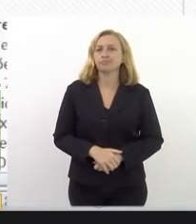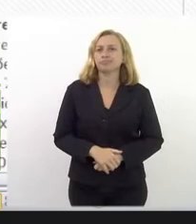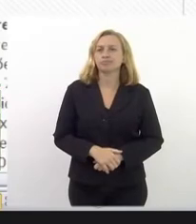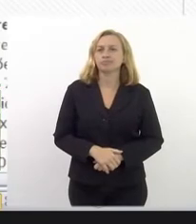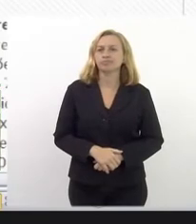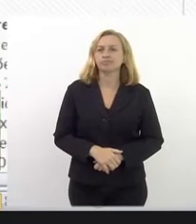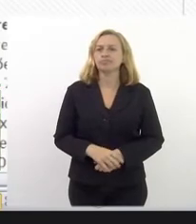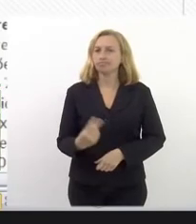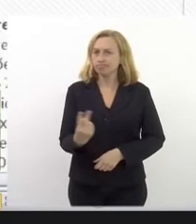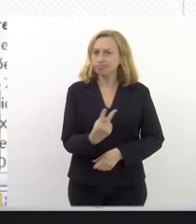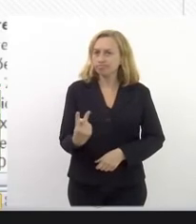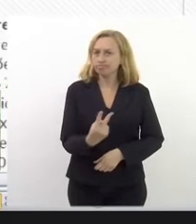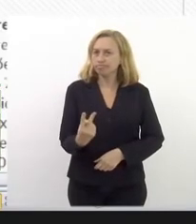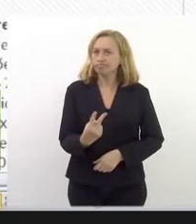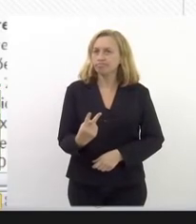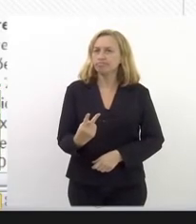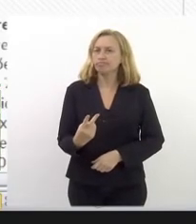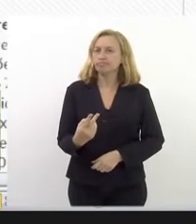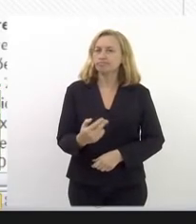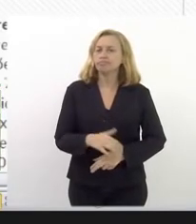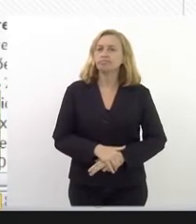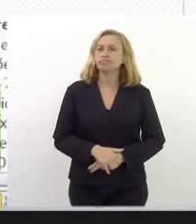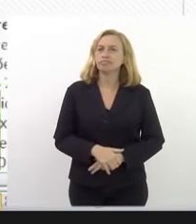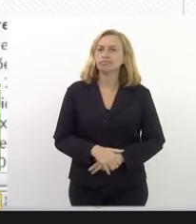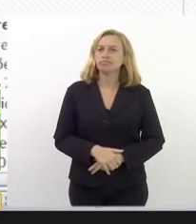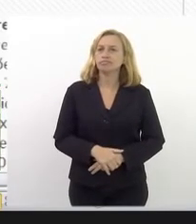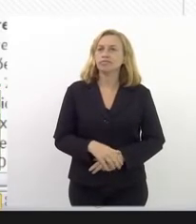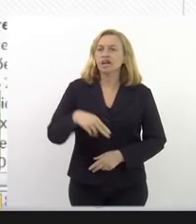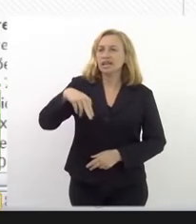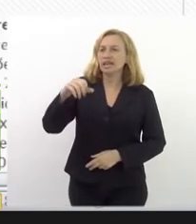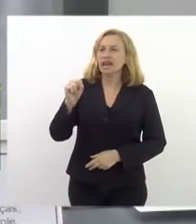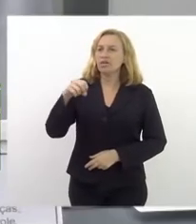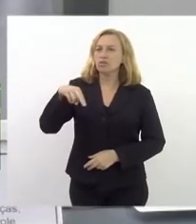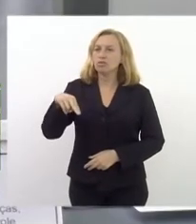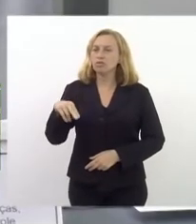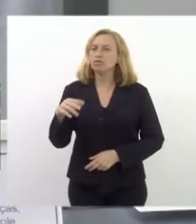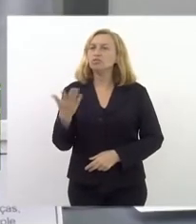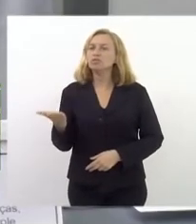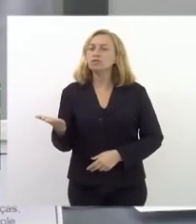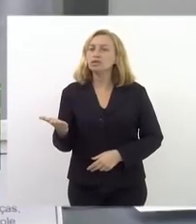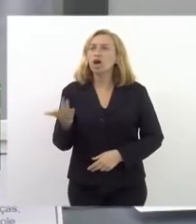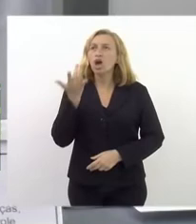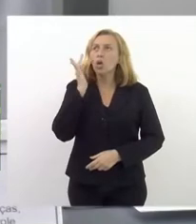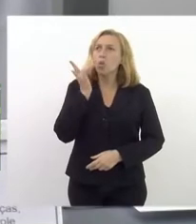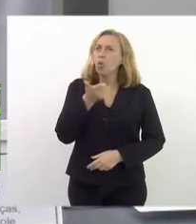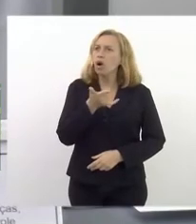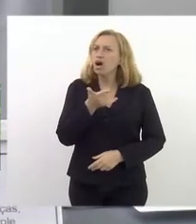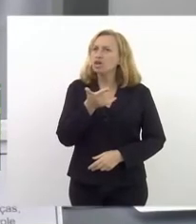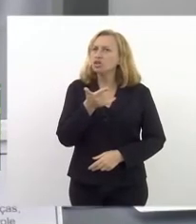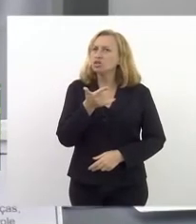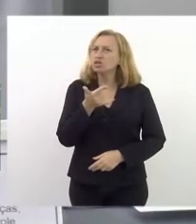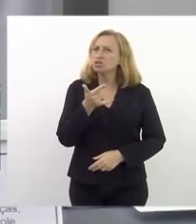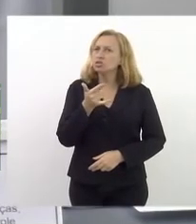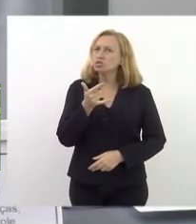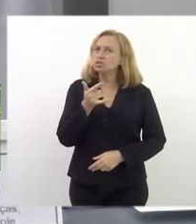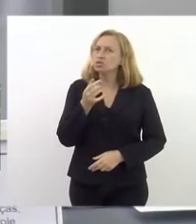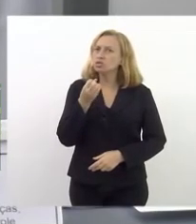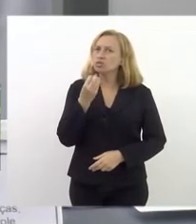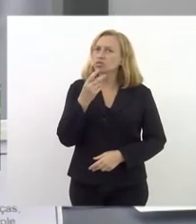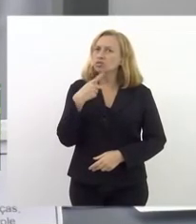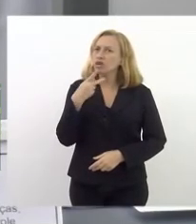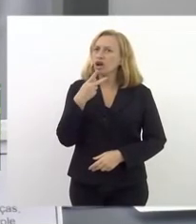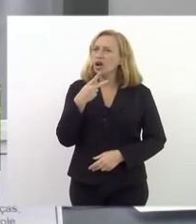esses dois aspectos, né? Ô, Nelson, sim. Eu acho que é digno de se assinalar,